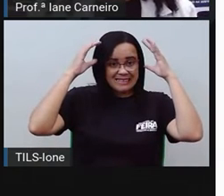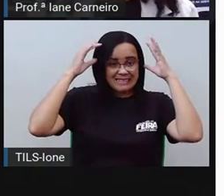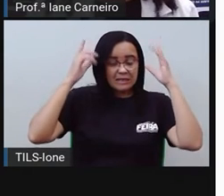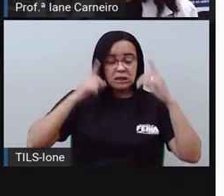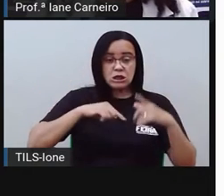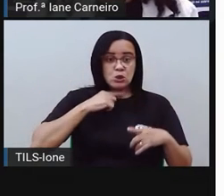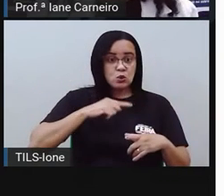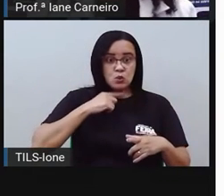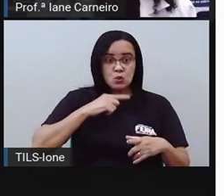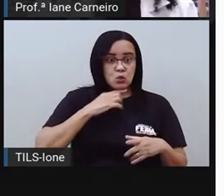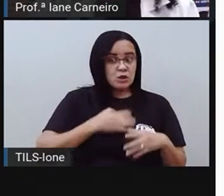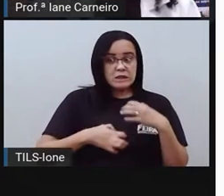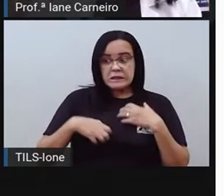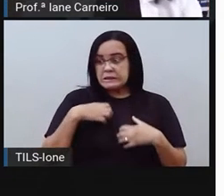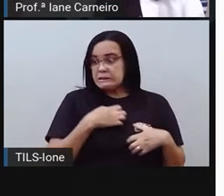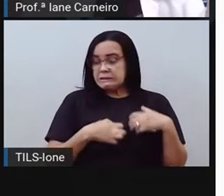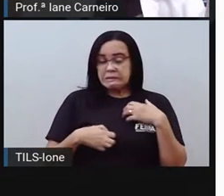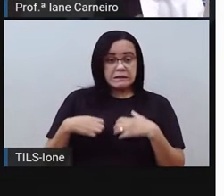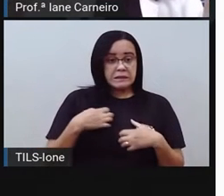respirar, agoniado. Então, a gente ó,